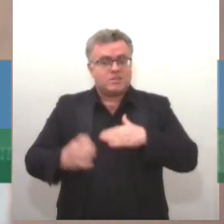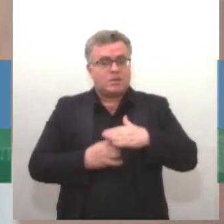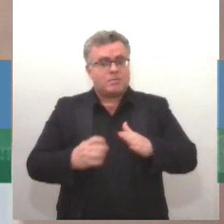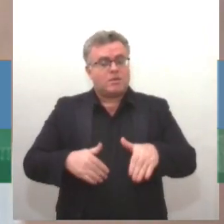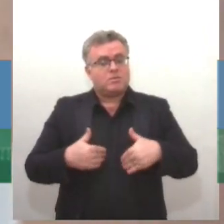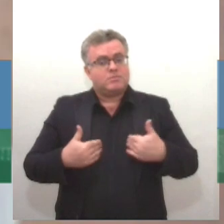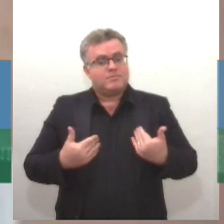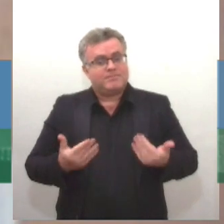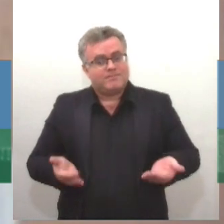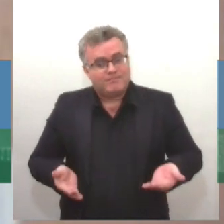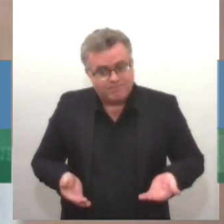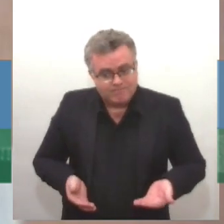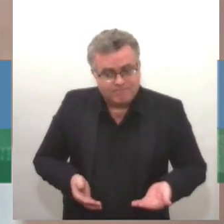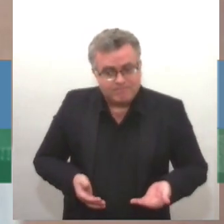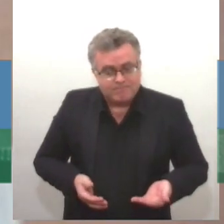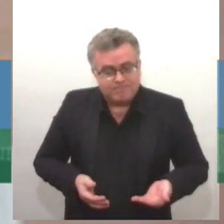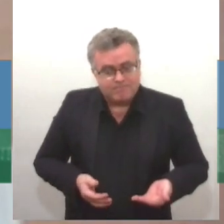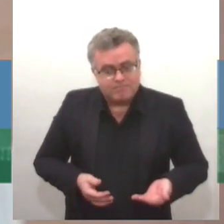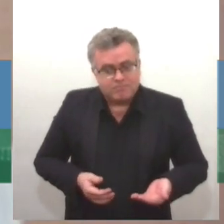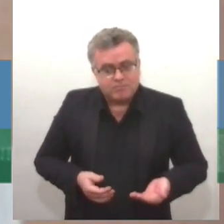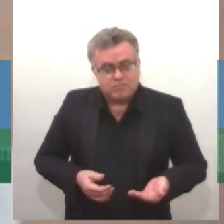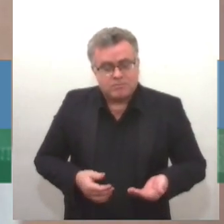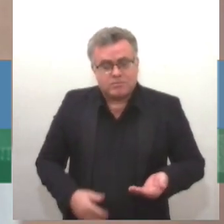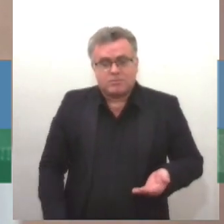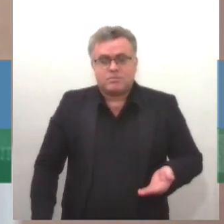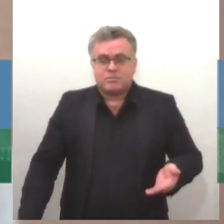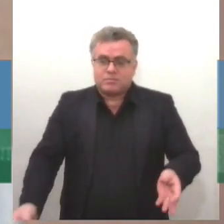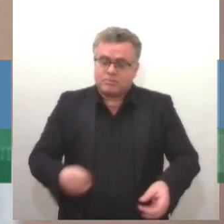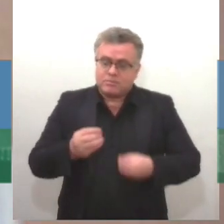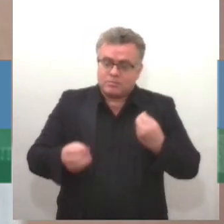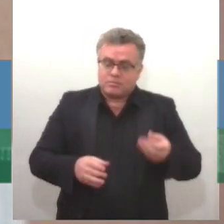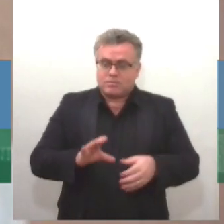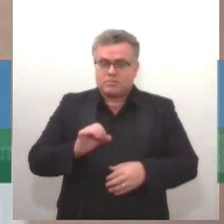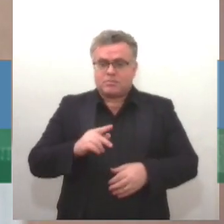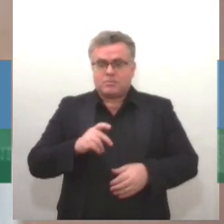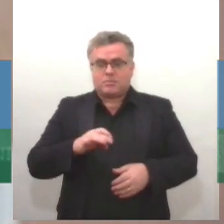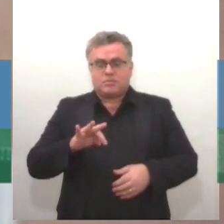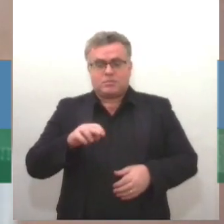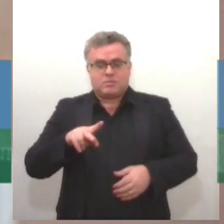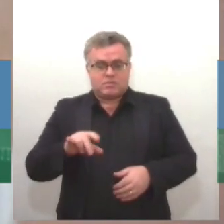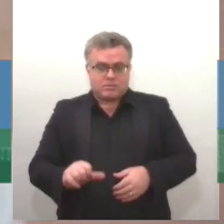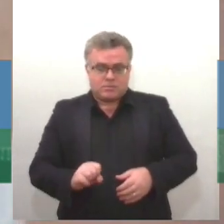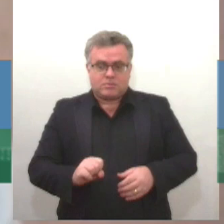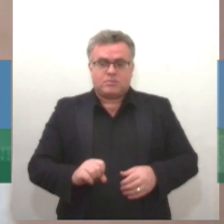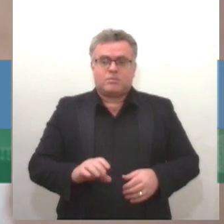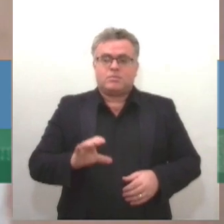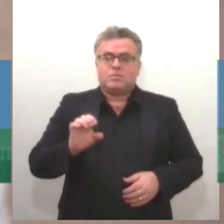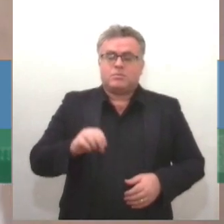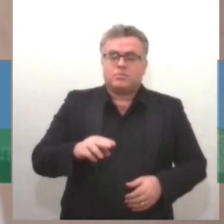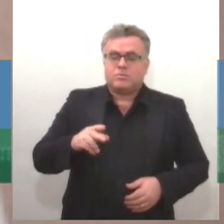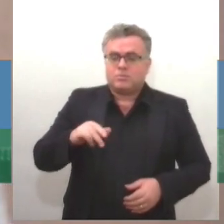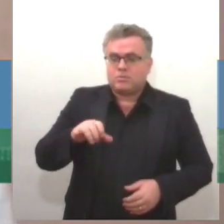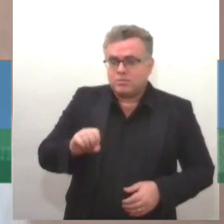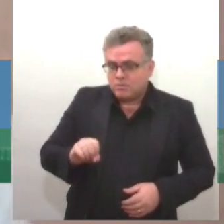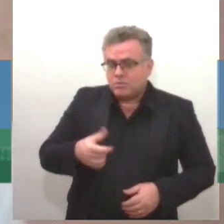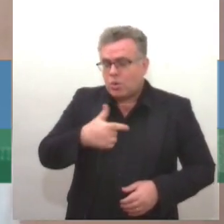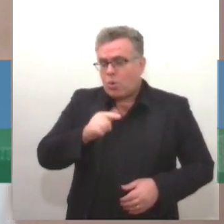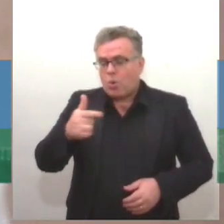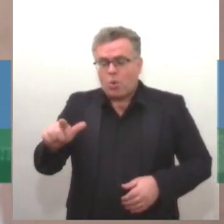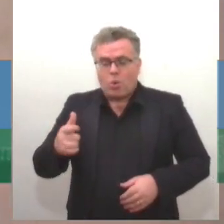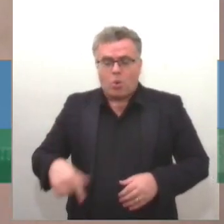organizações de sociedade civil, cooperativas, consórcios públicos, quer dizer, é